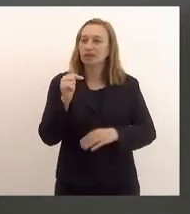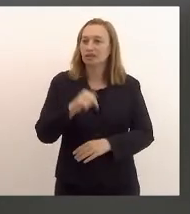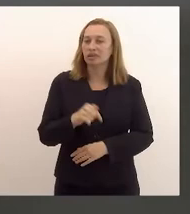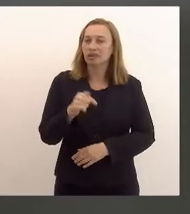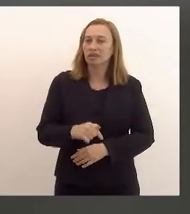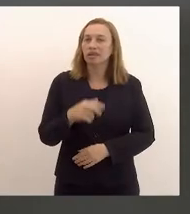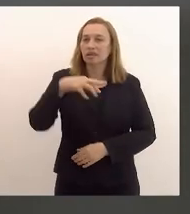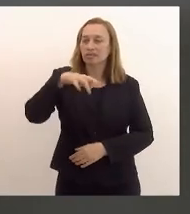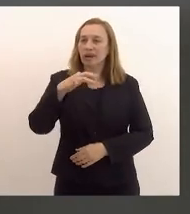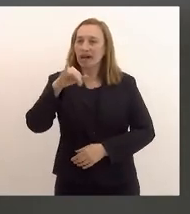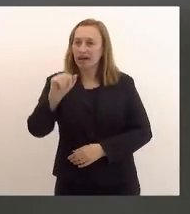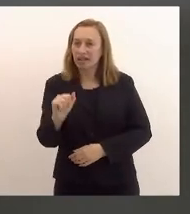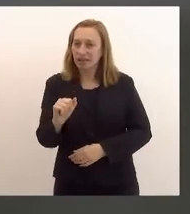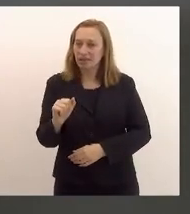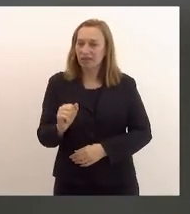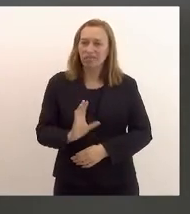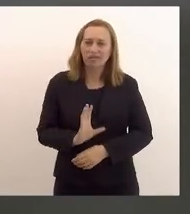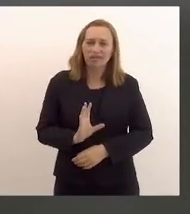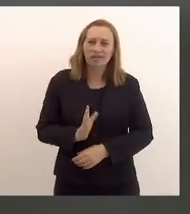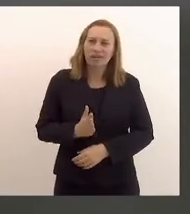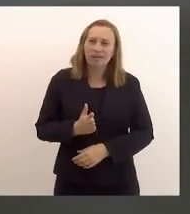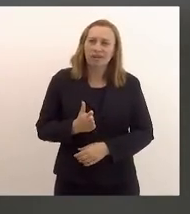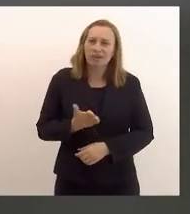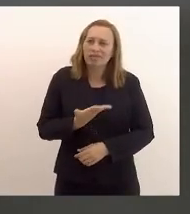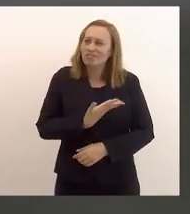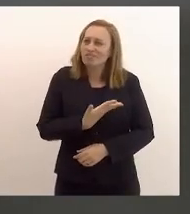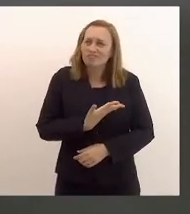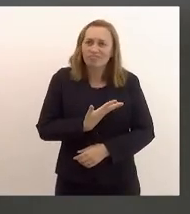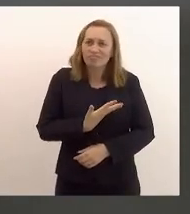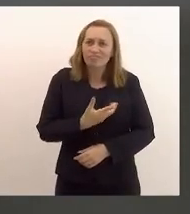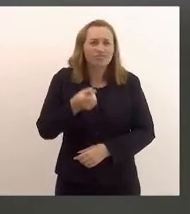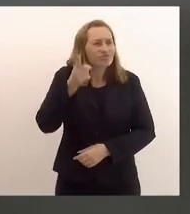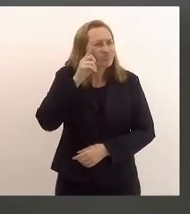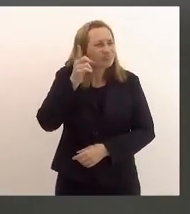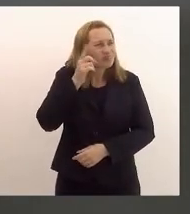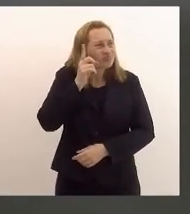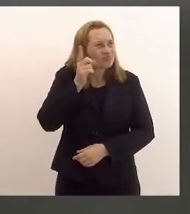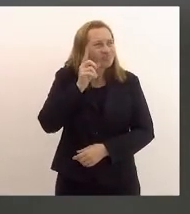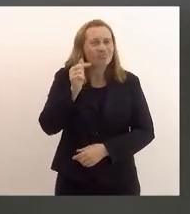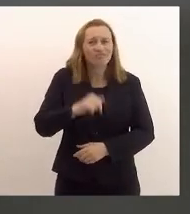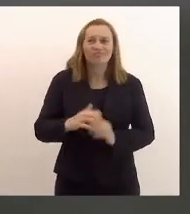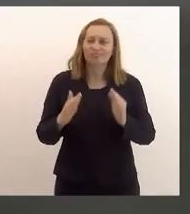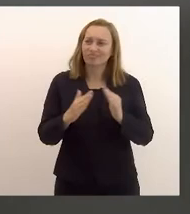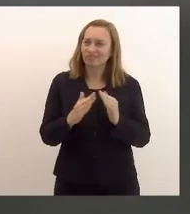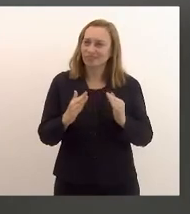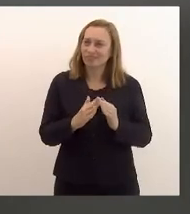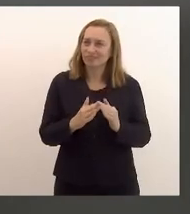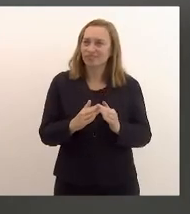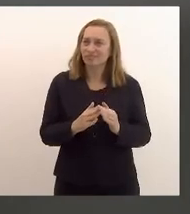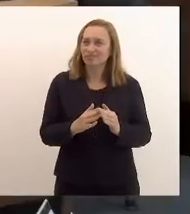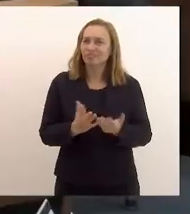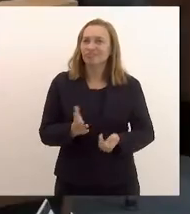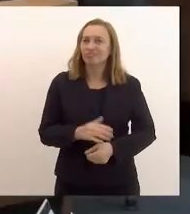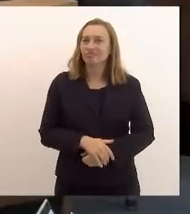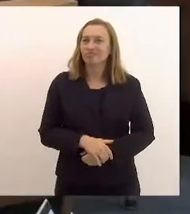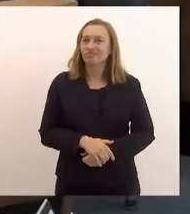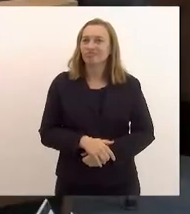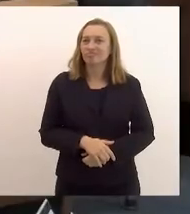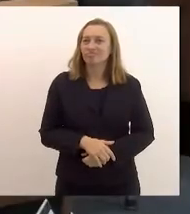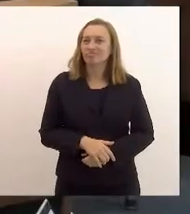a Maria Carmem que é uma querida que está aqui constantemente nesta é uma